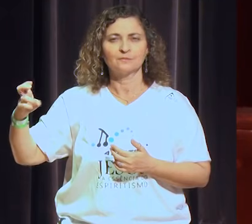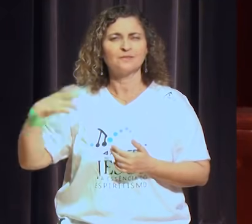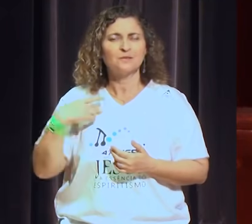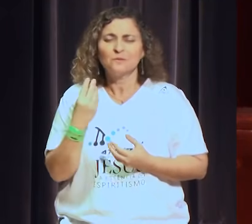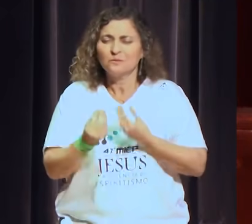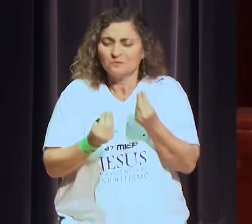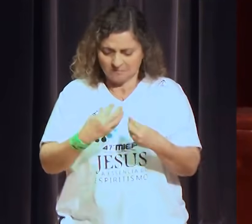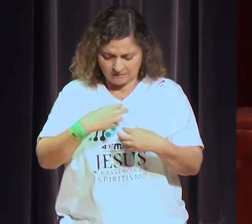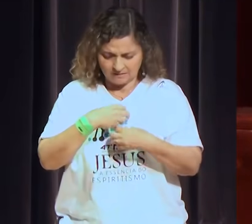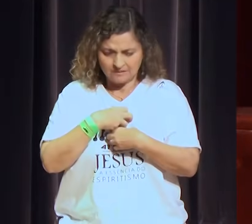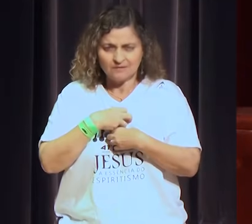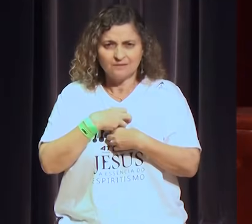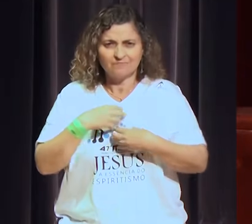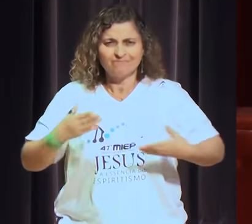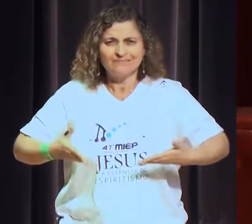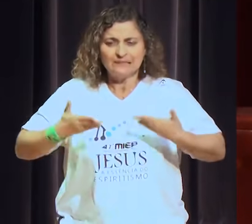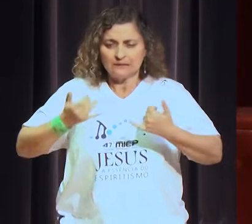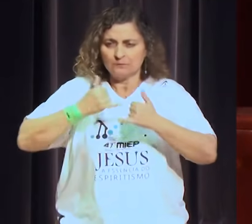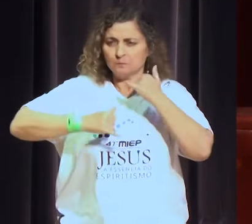outro.